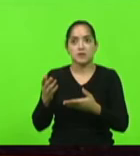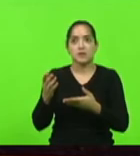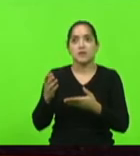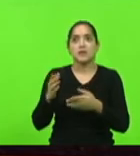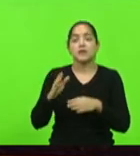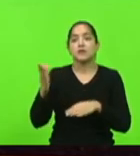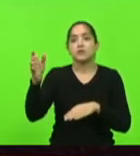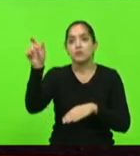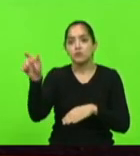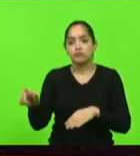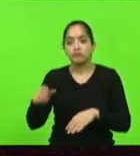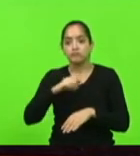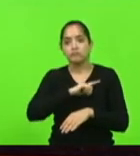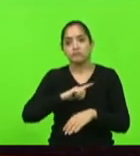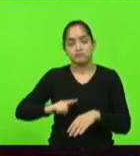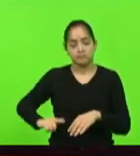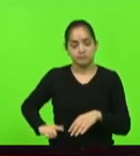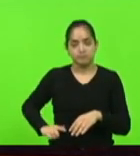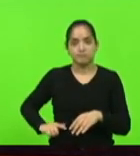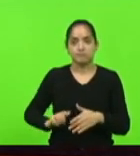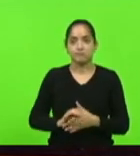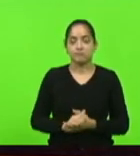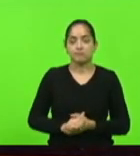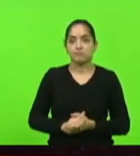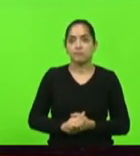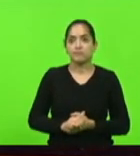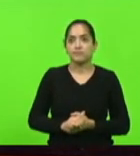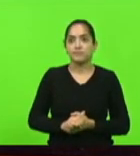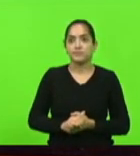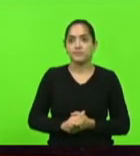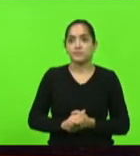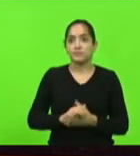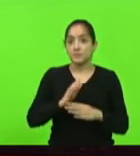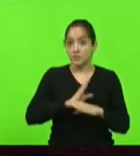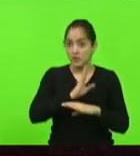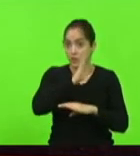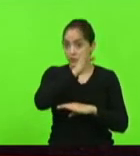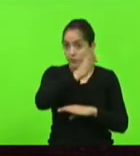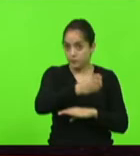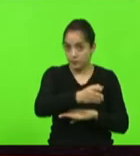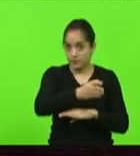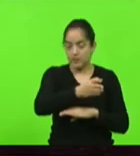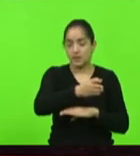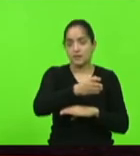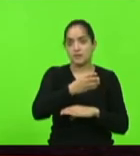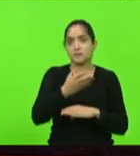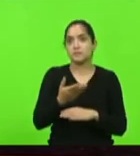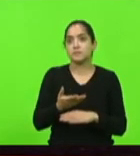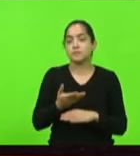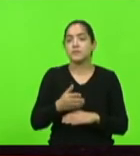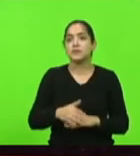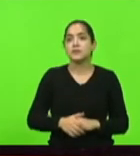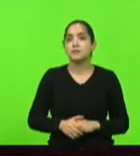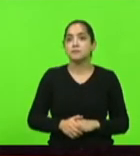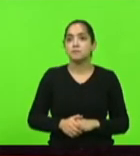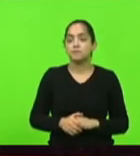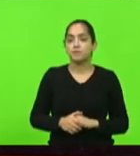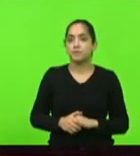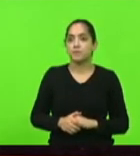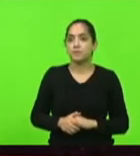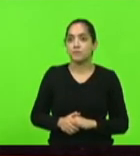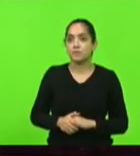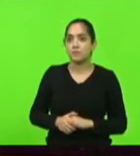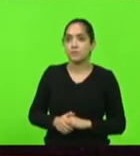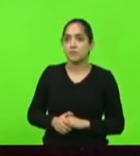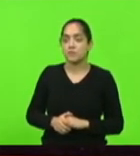Moisés, deputado Ivan. Tive lá, deputado Ismael, eu não sou de